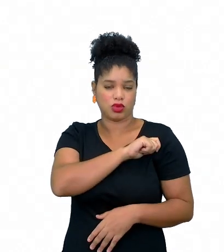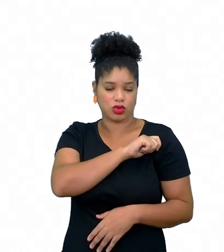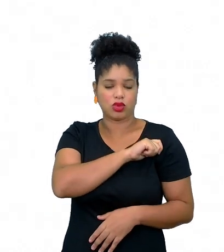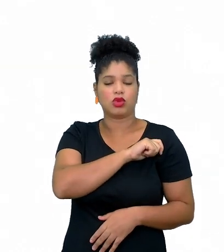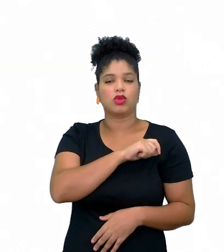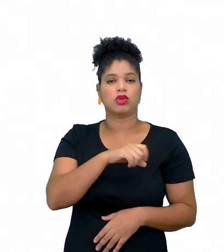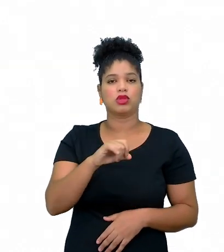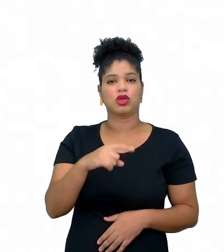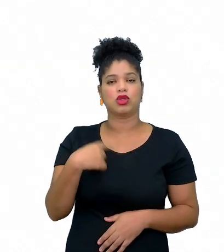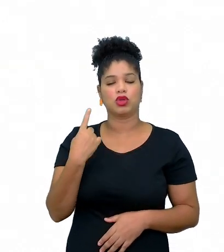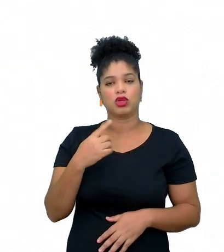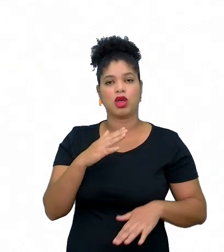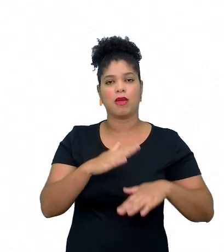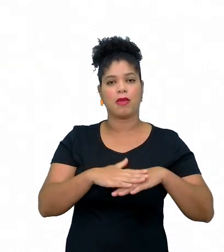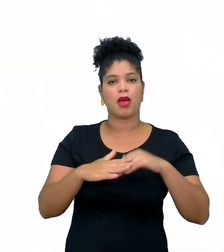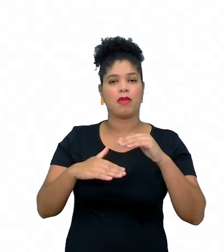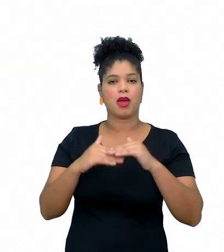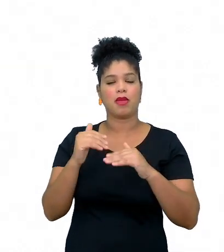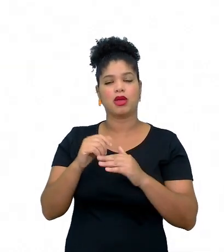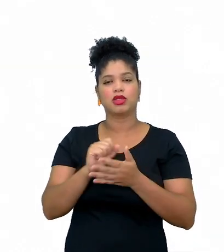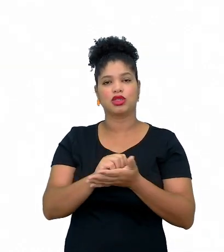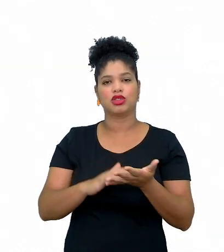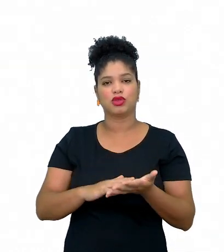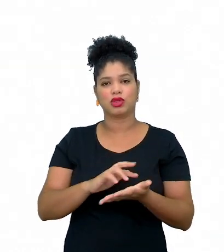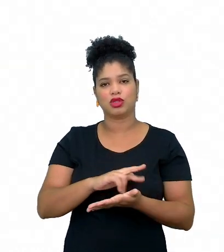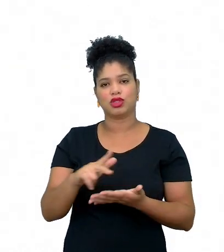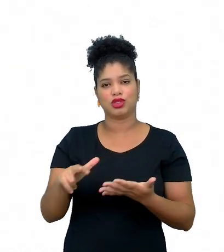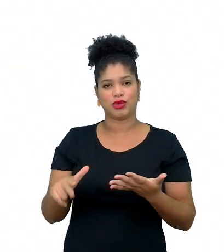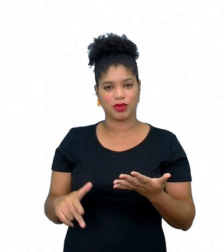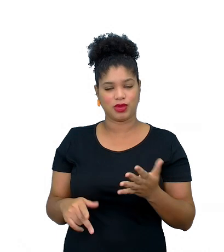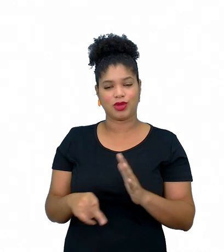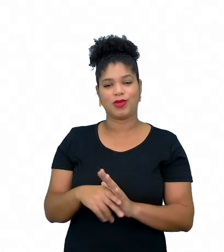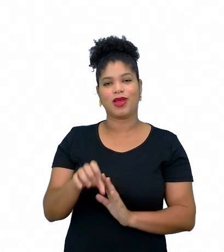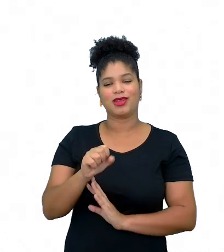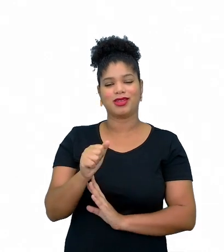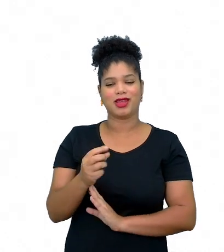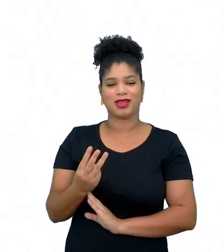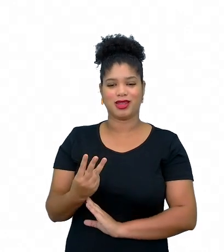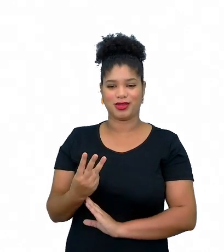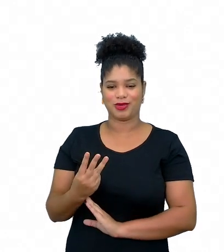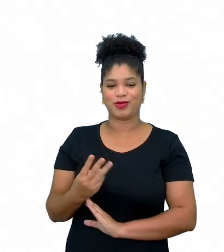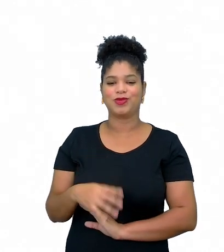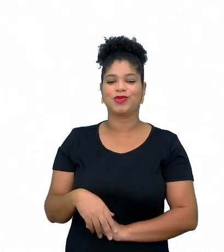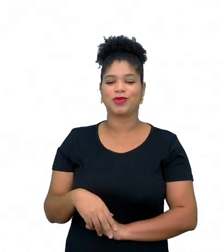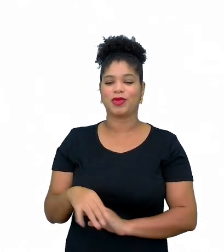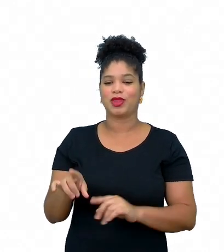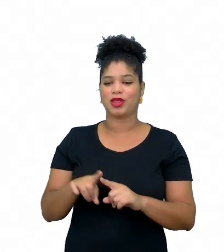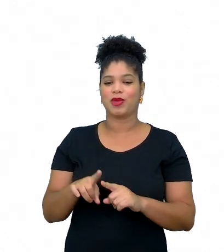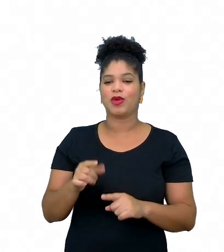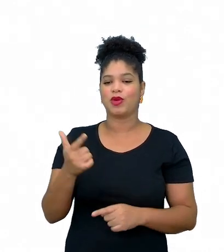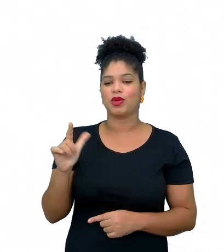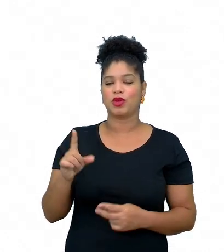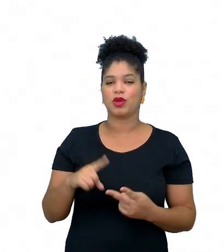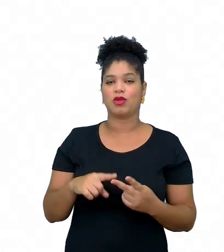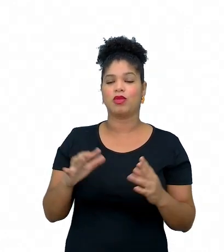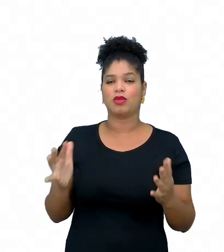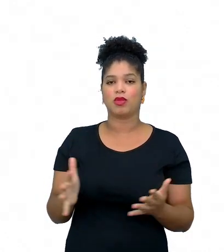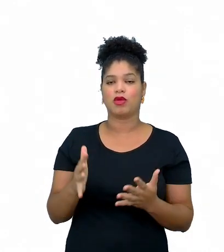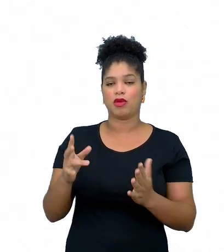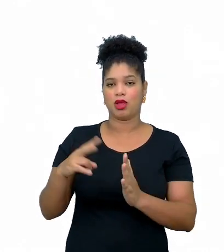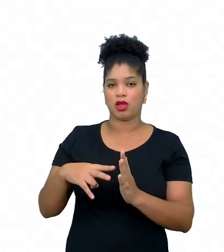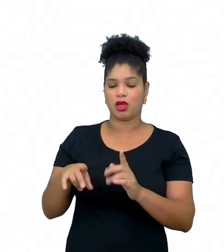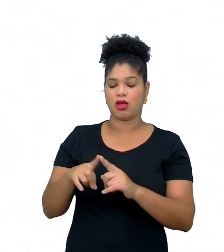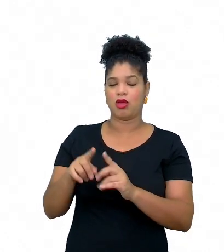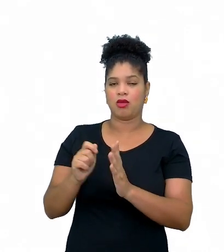nós estamos trabalhando em atividades como essa, a SA3. Promove também a leitura e a produção